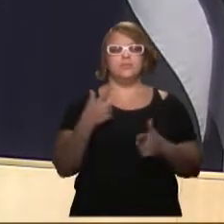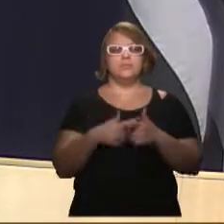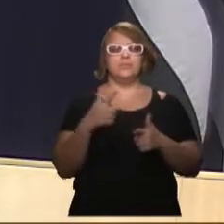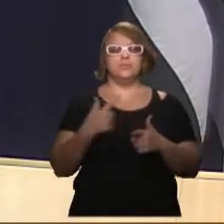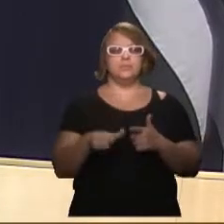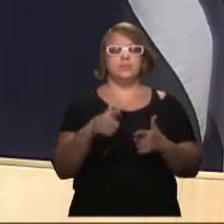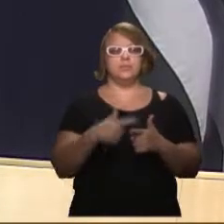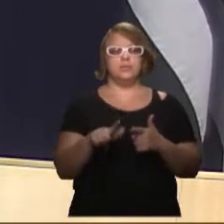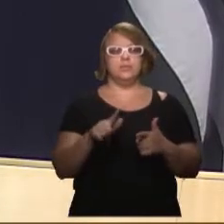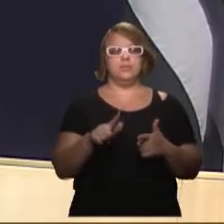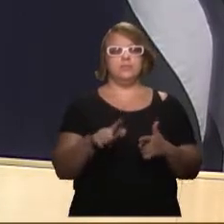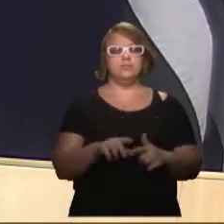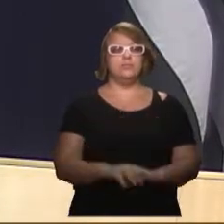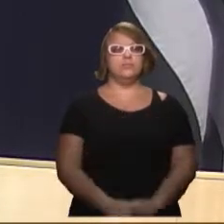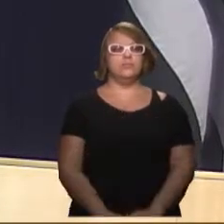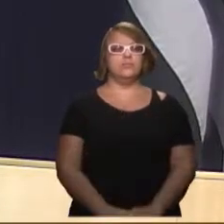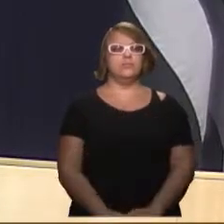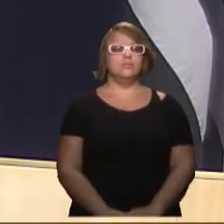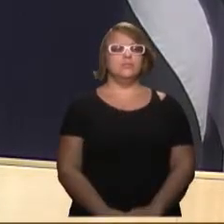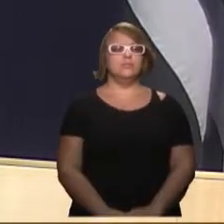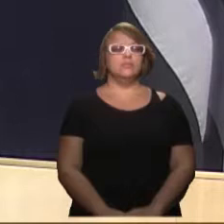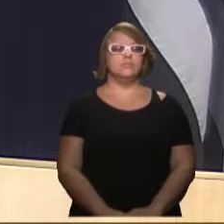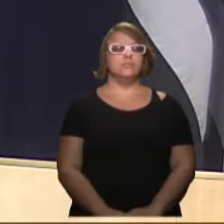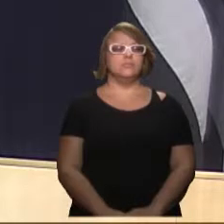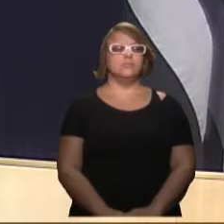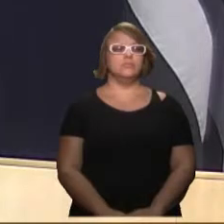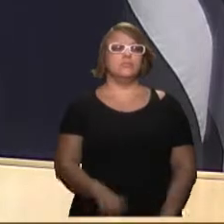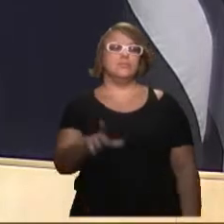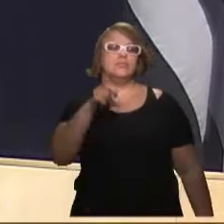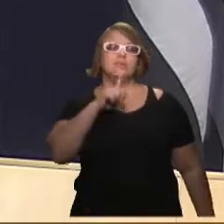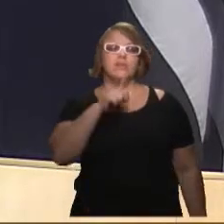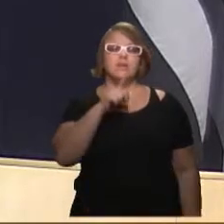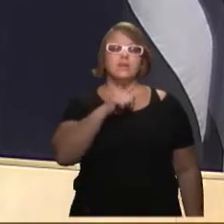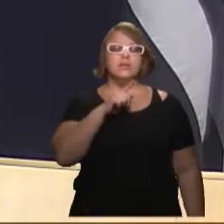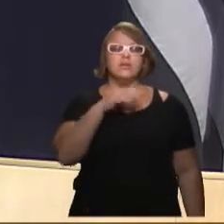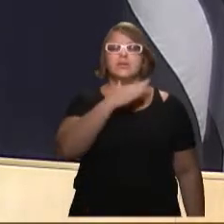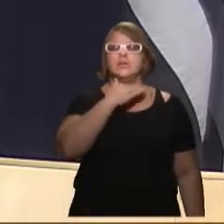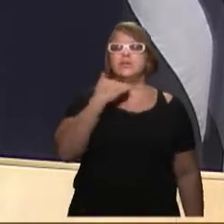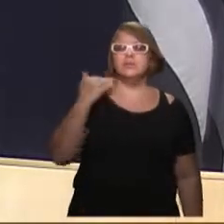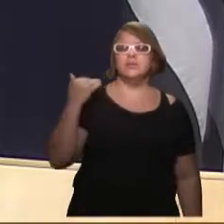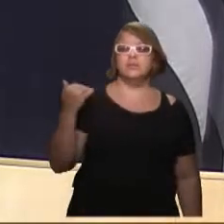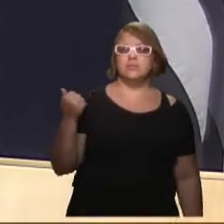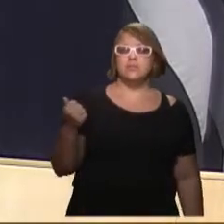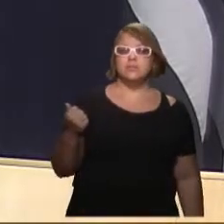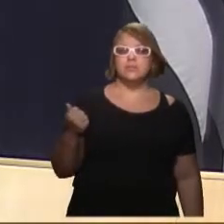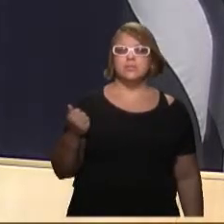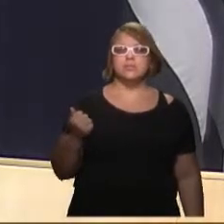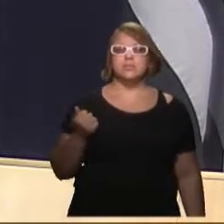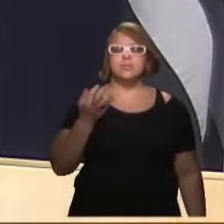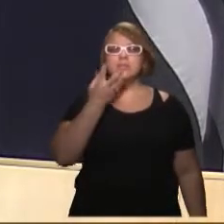inadmissível você ter mortalidade infantil, é inadmissível você ter pessoas passando fome.